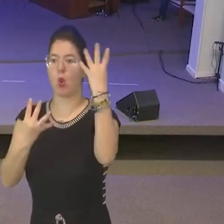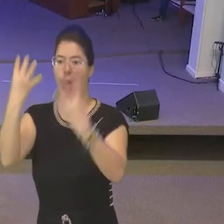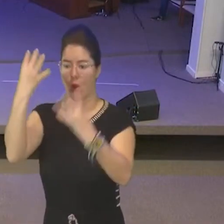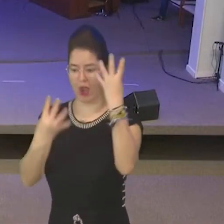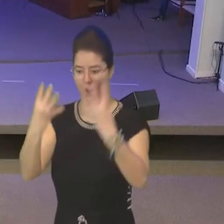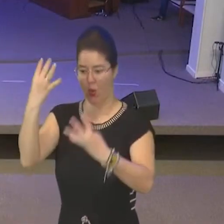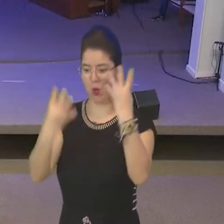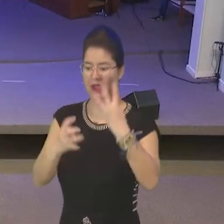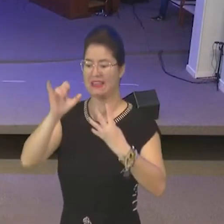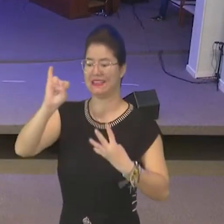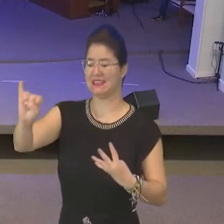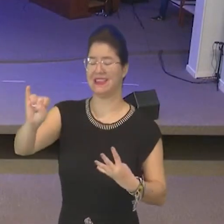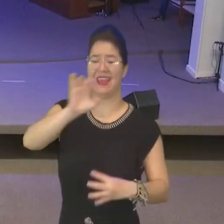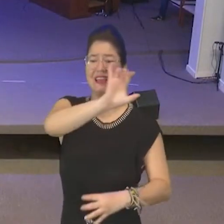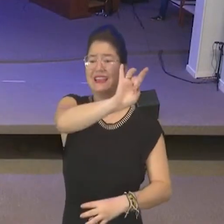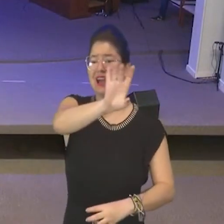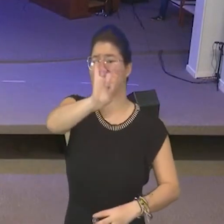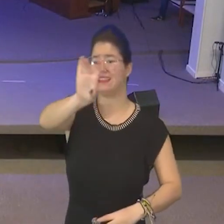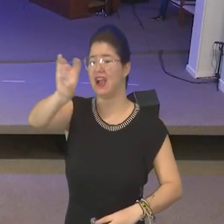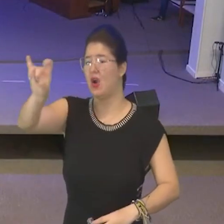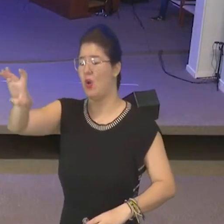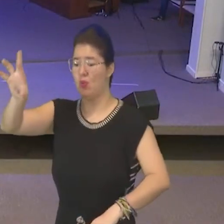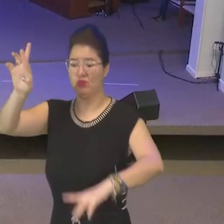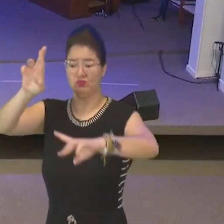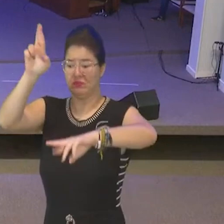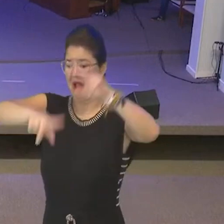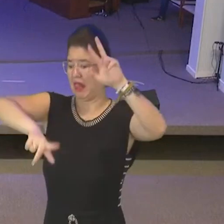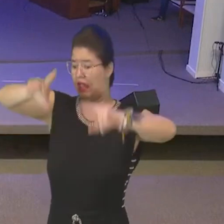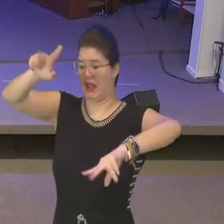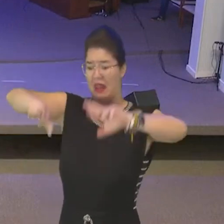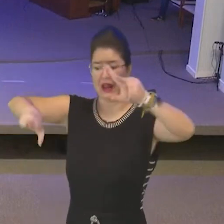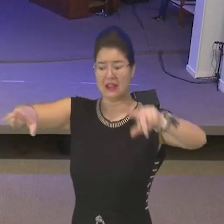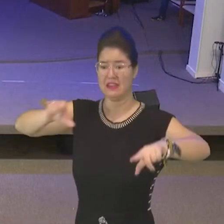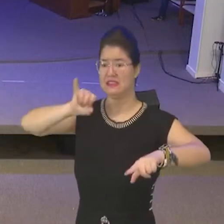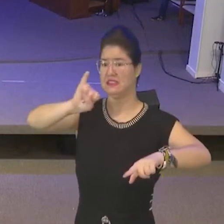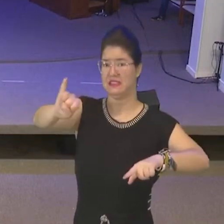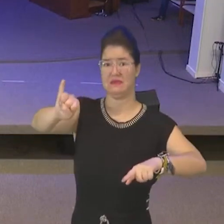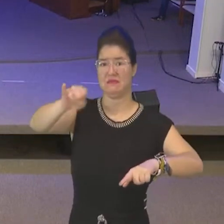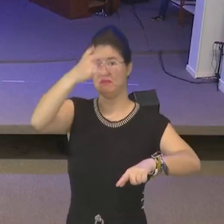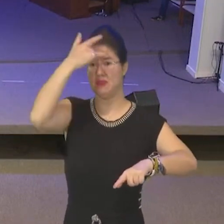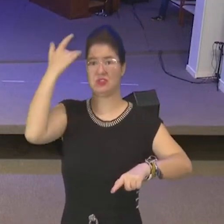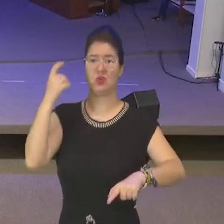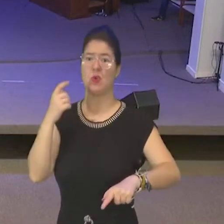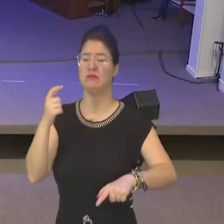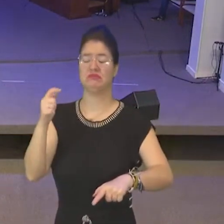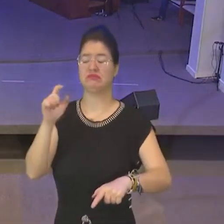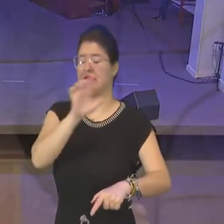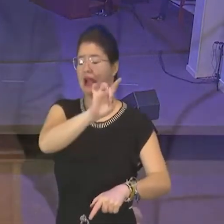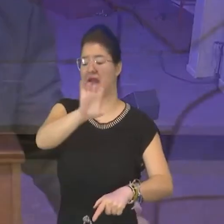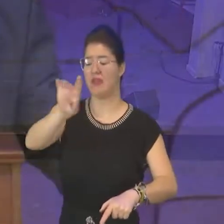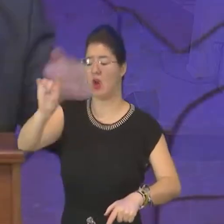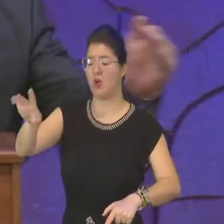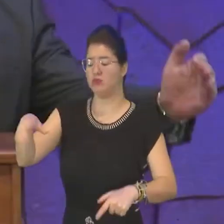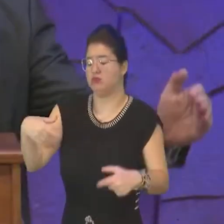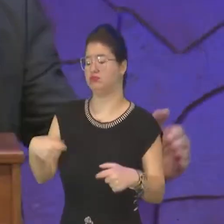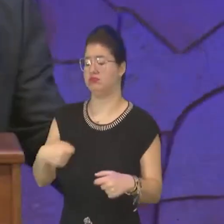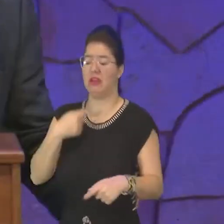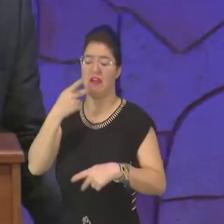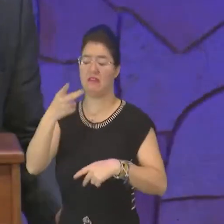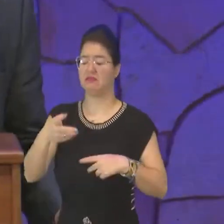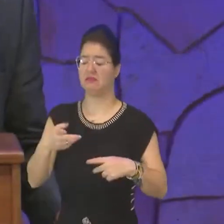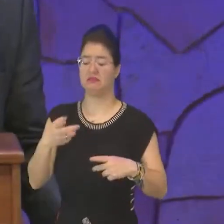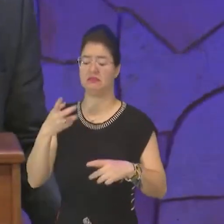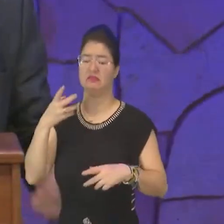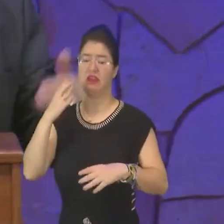notas musicais, se os irmãos do coro memorial não estiverem de acordo com a voz que eles cantam, será um